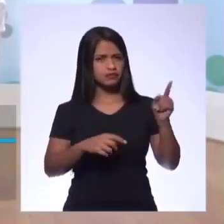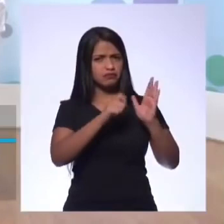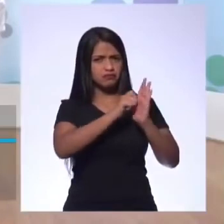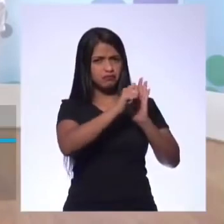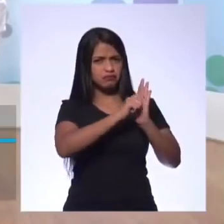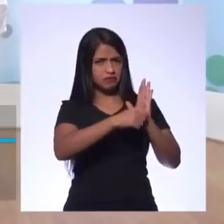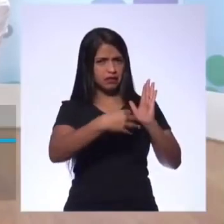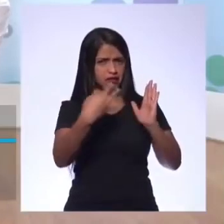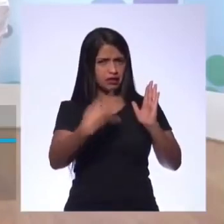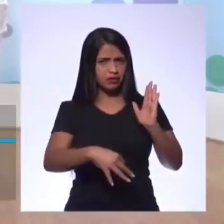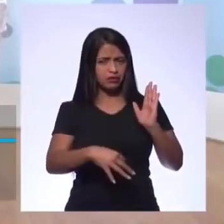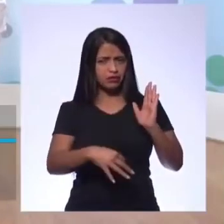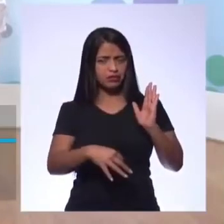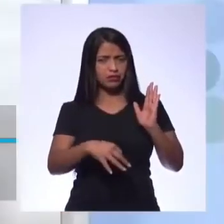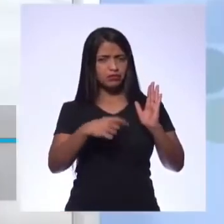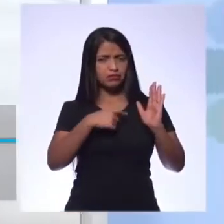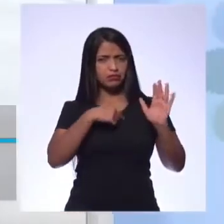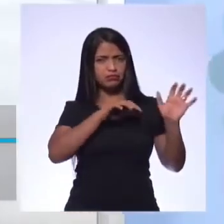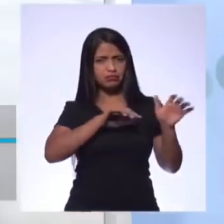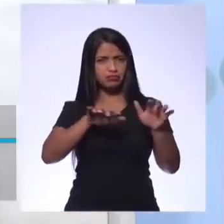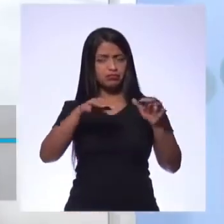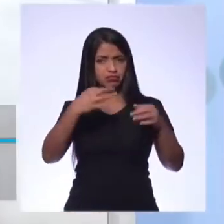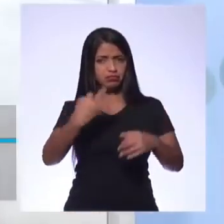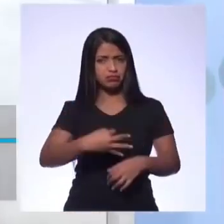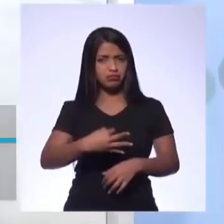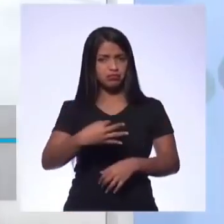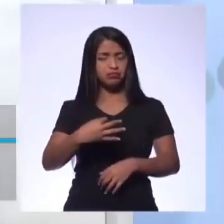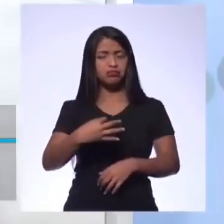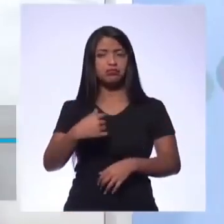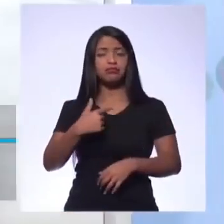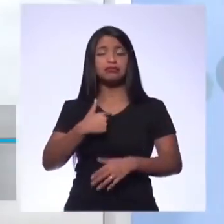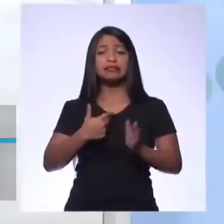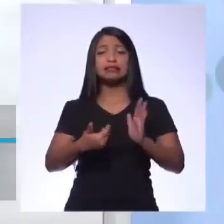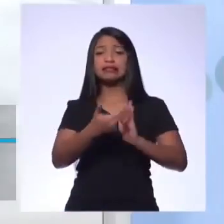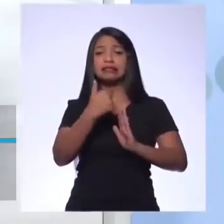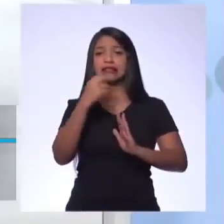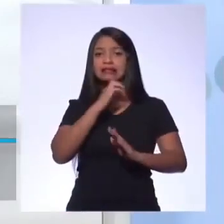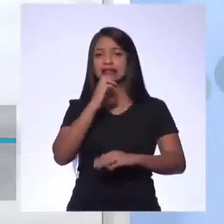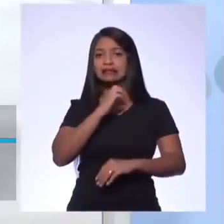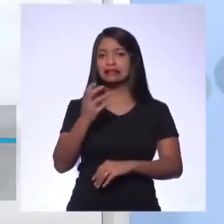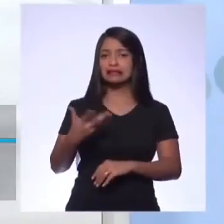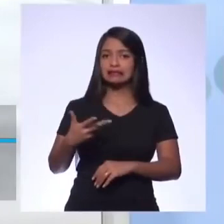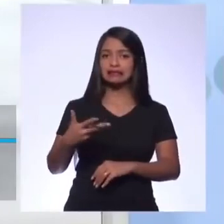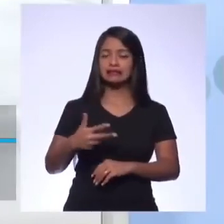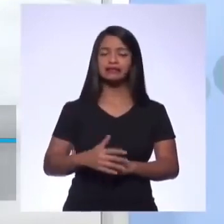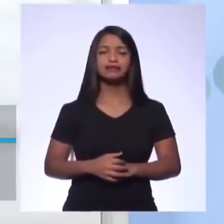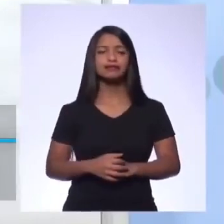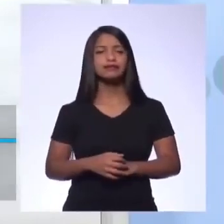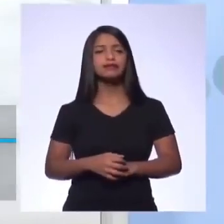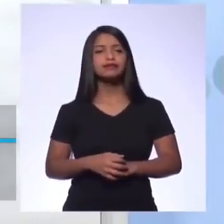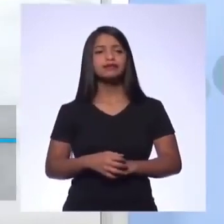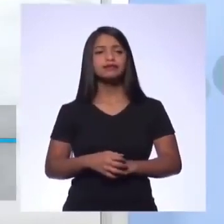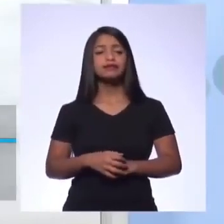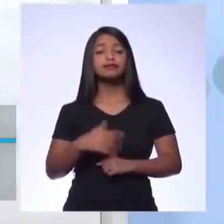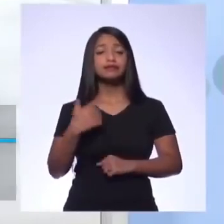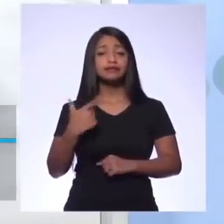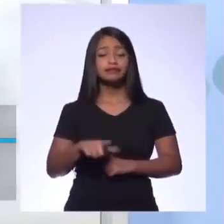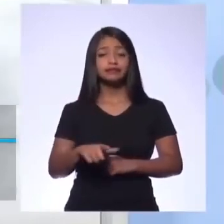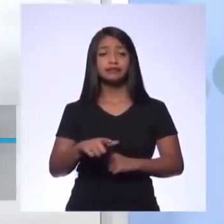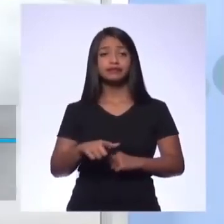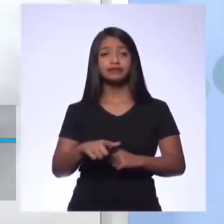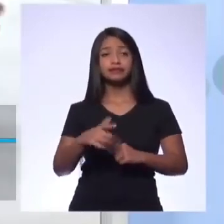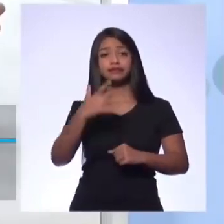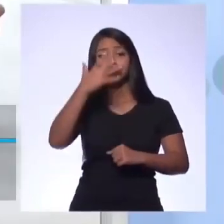Ou não? Que eu dei uma acelerada nesse desenho. Agora, Magno, Magno e Edjoel, vocês têm